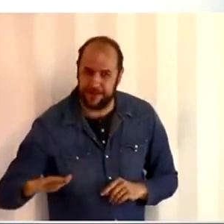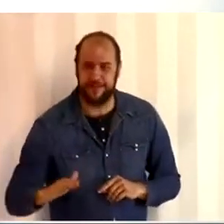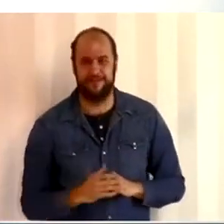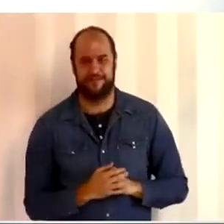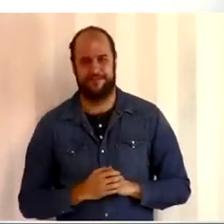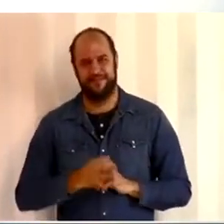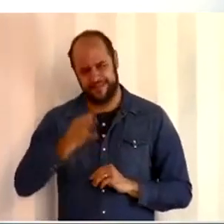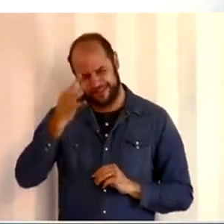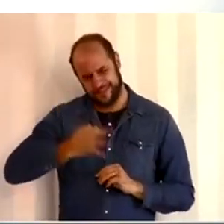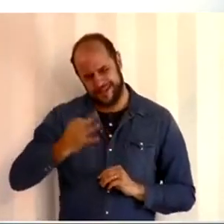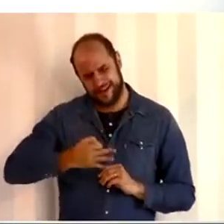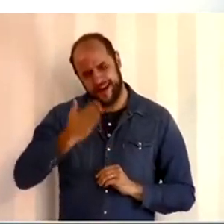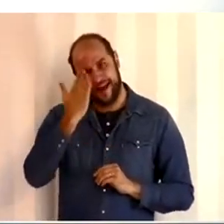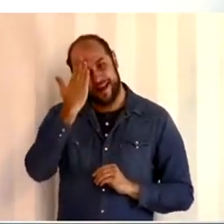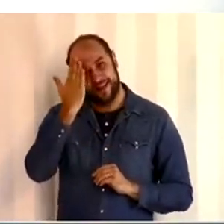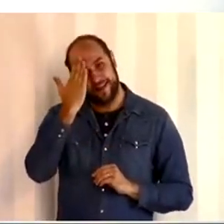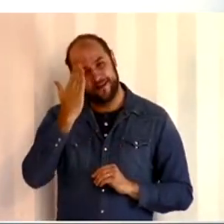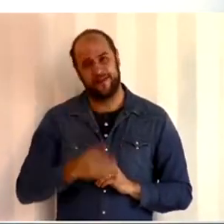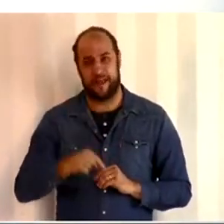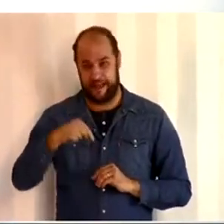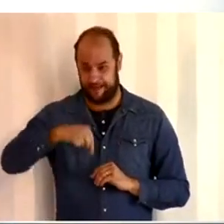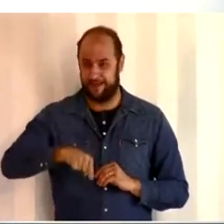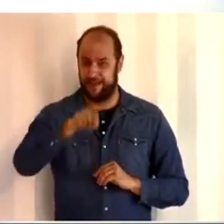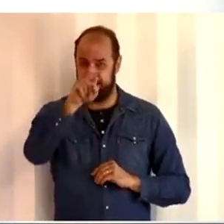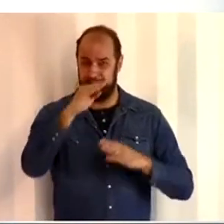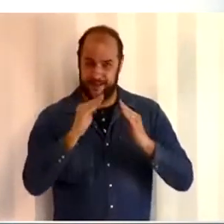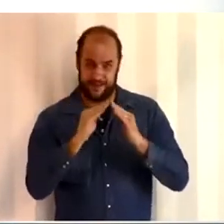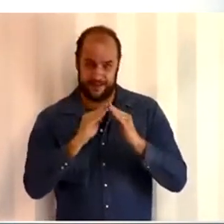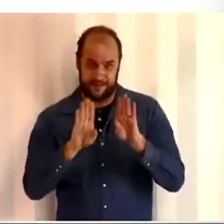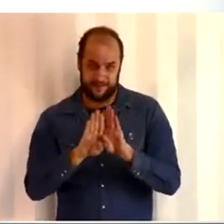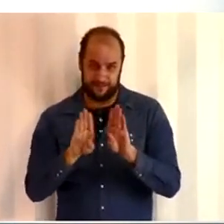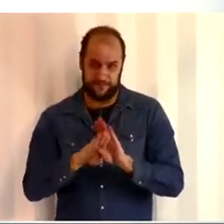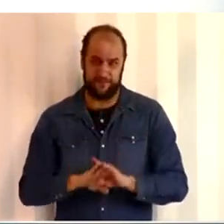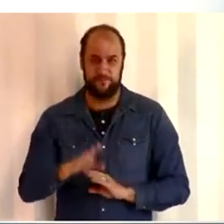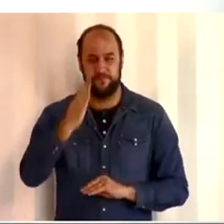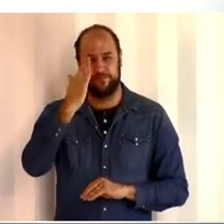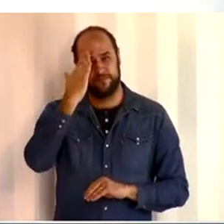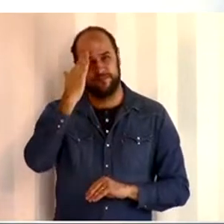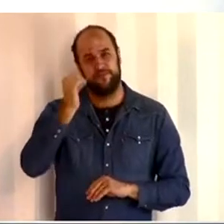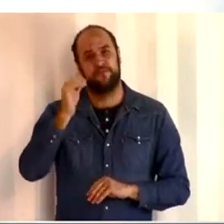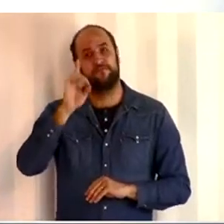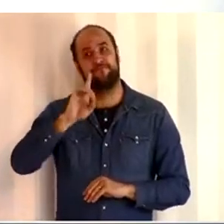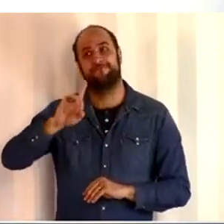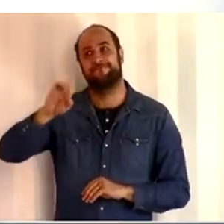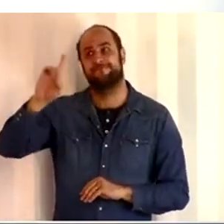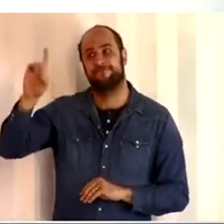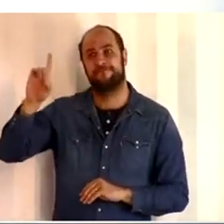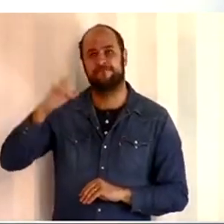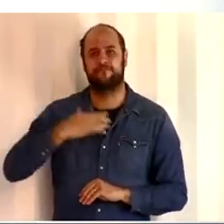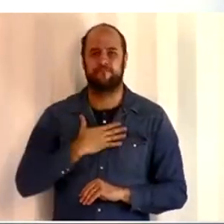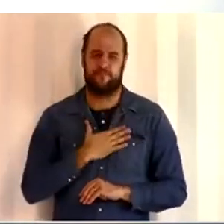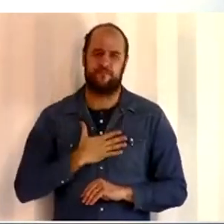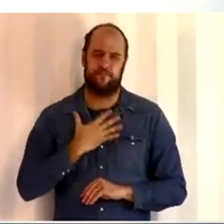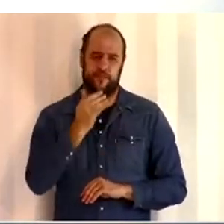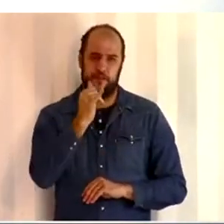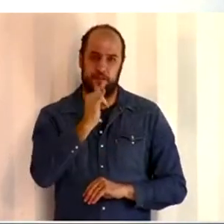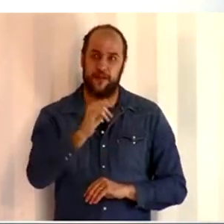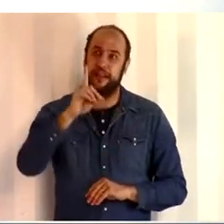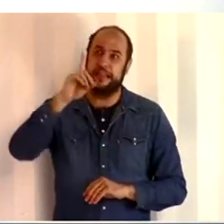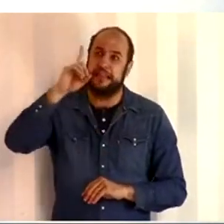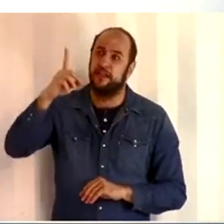que está ouvindo essa mensagem aqui em casa, é que Deus, e como nós carinhosamente falamos às crianças, o Papai do